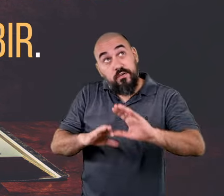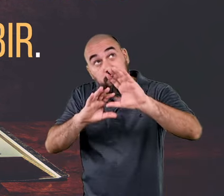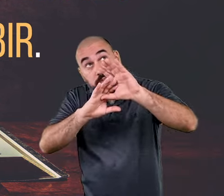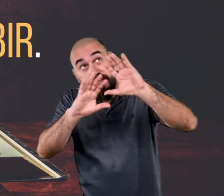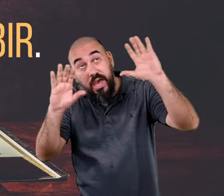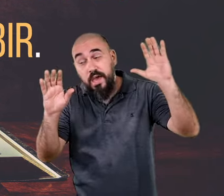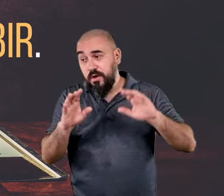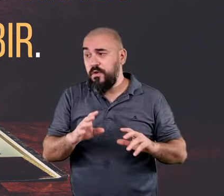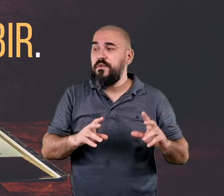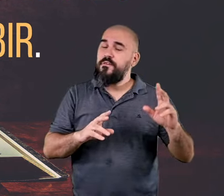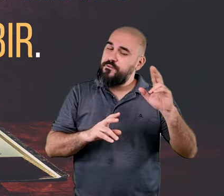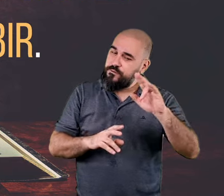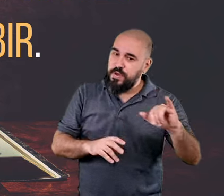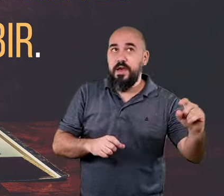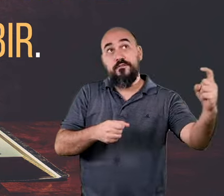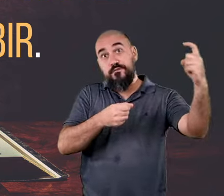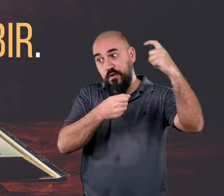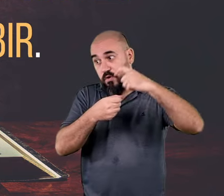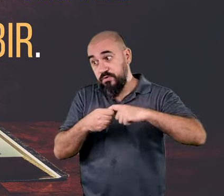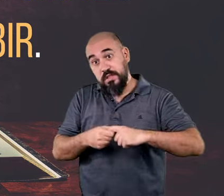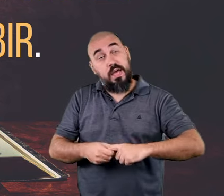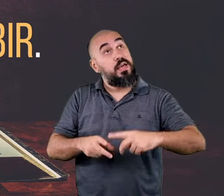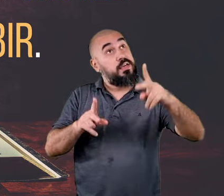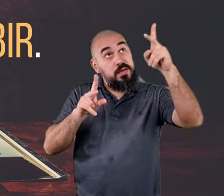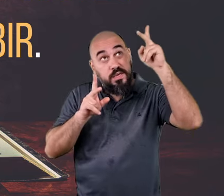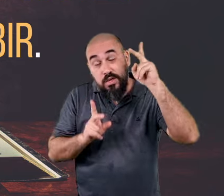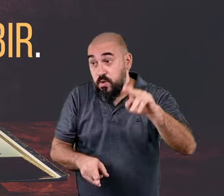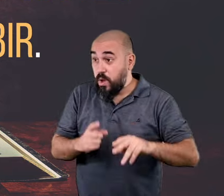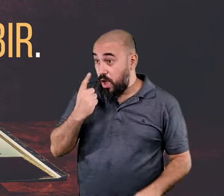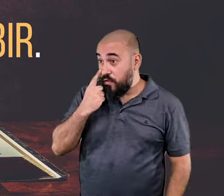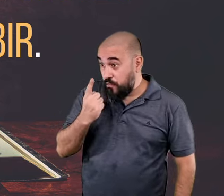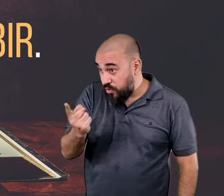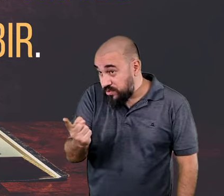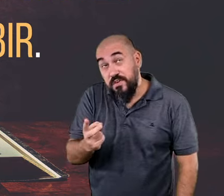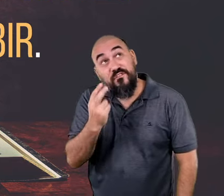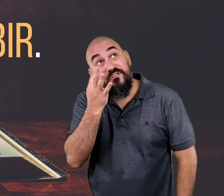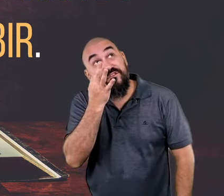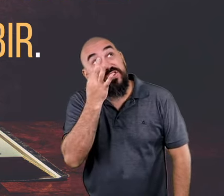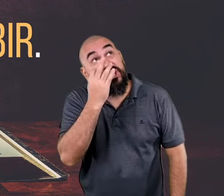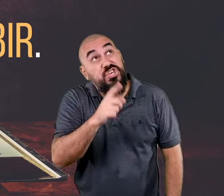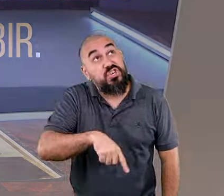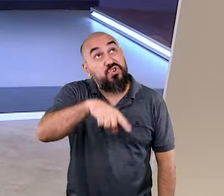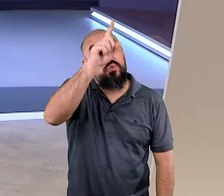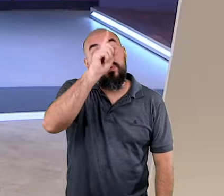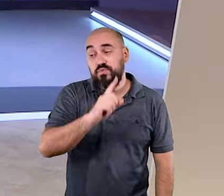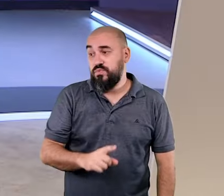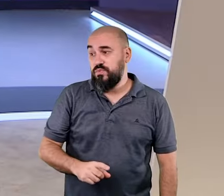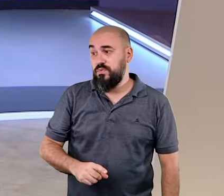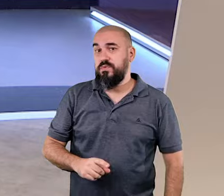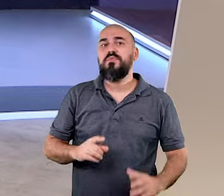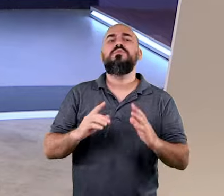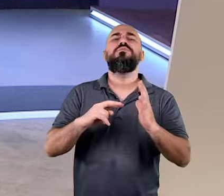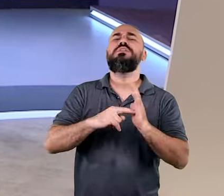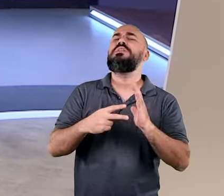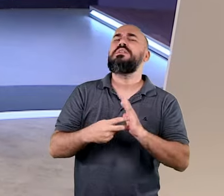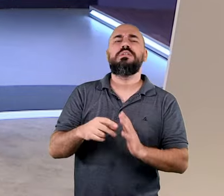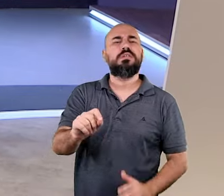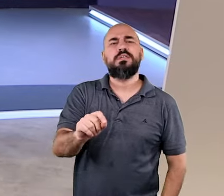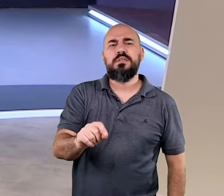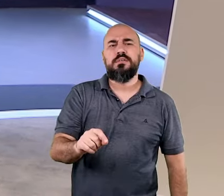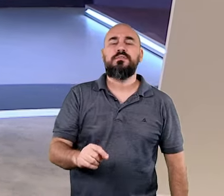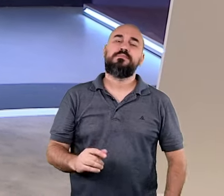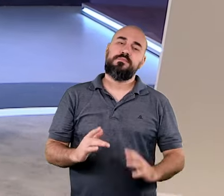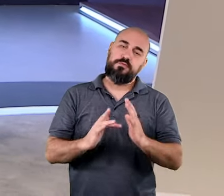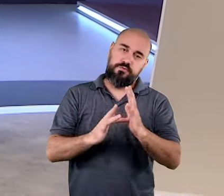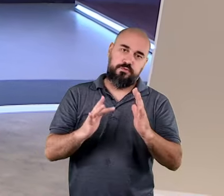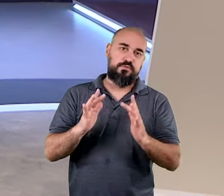vocês para o céu, virá do modo como vocês o viram subir. Isso significa que